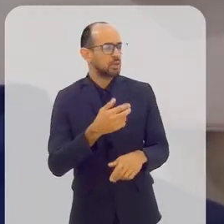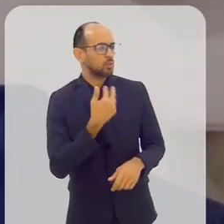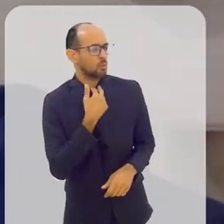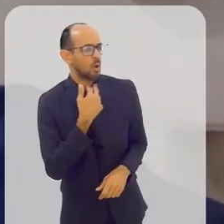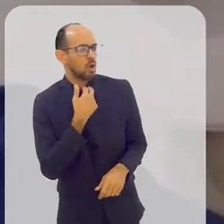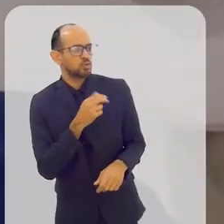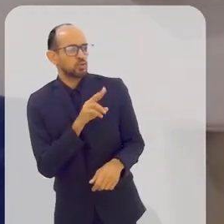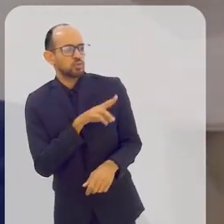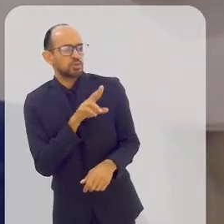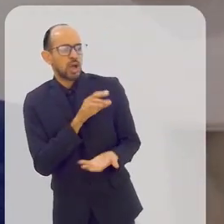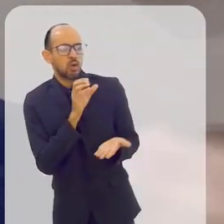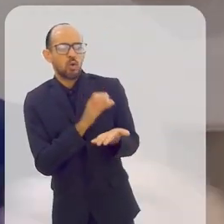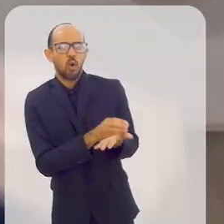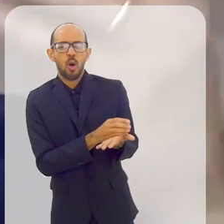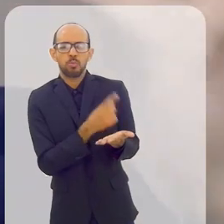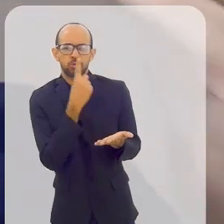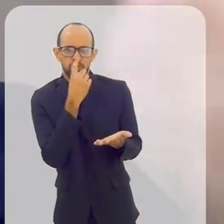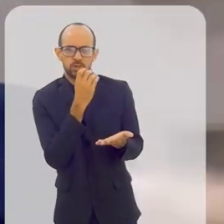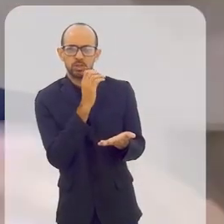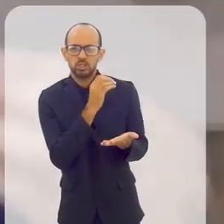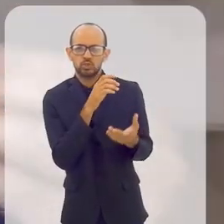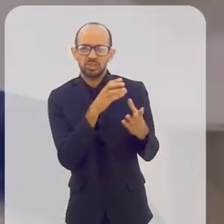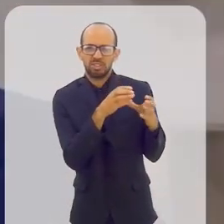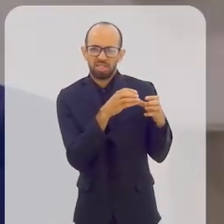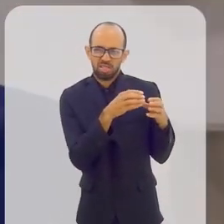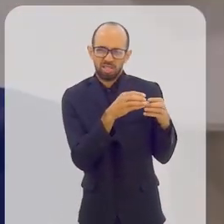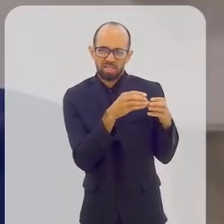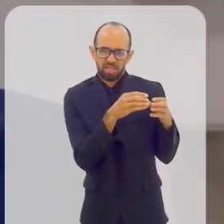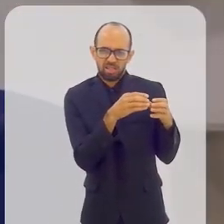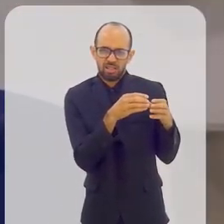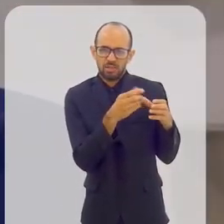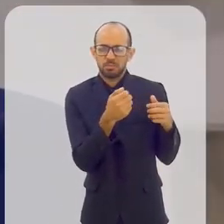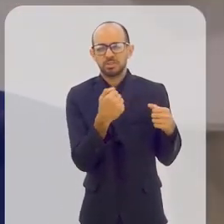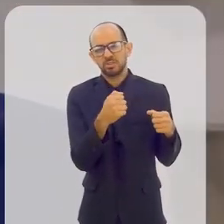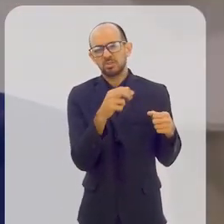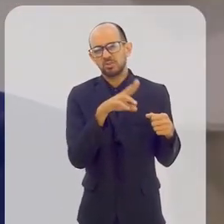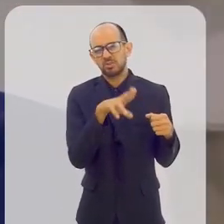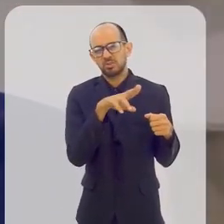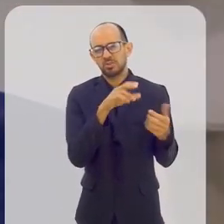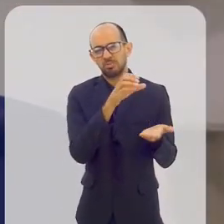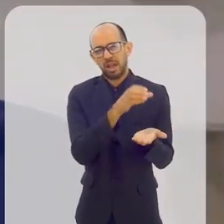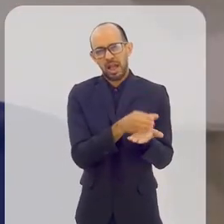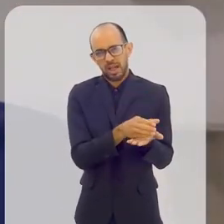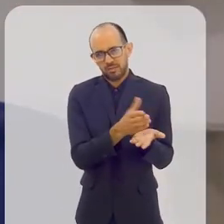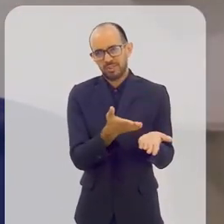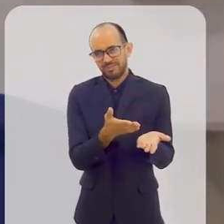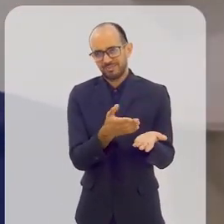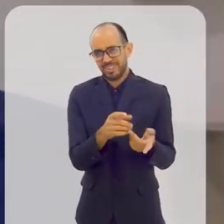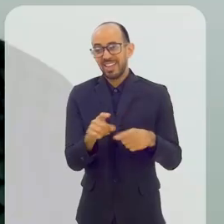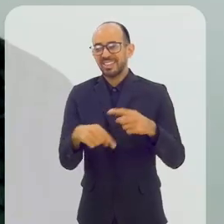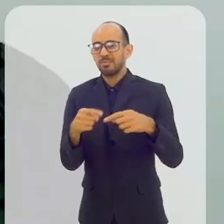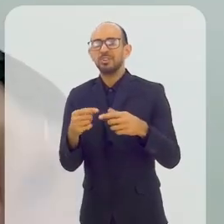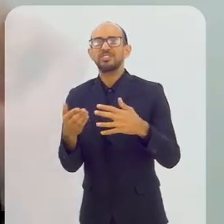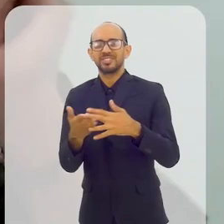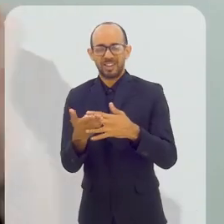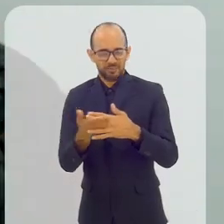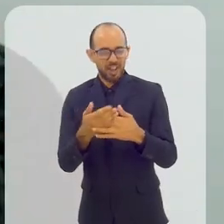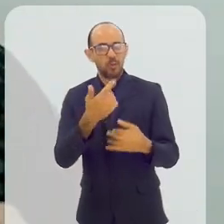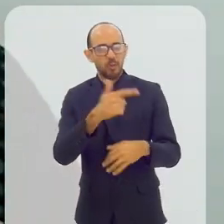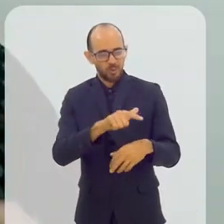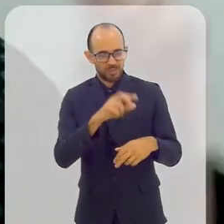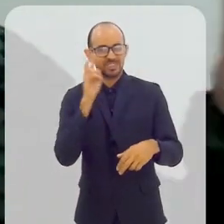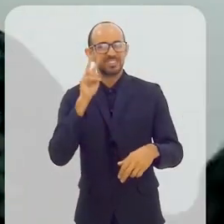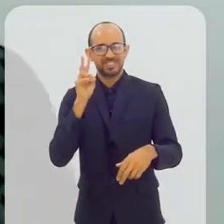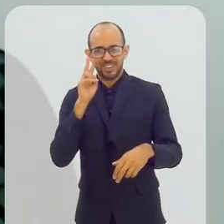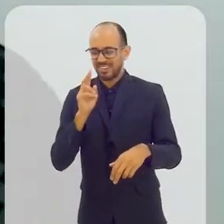copo descartável? Então, cada escola tem se relacionado. Eu vou pedir só para contar mais uma história. No próximo bloco.